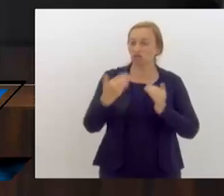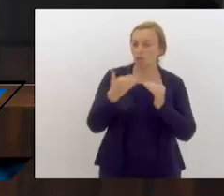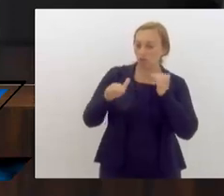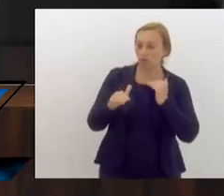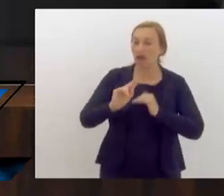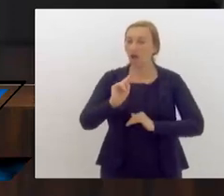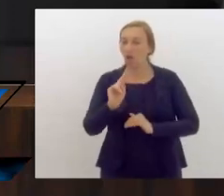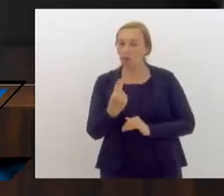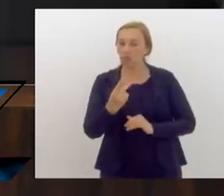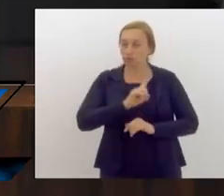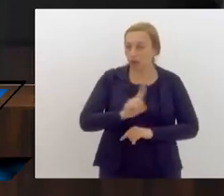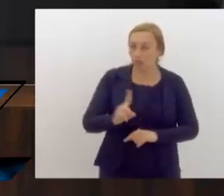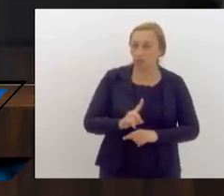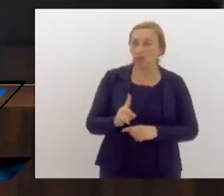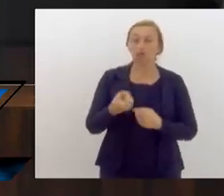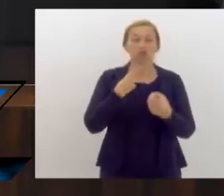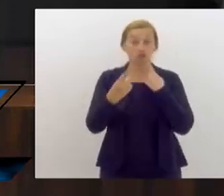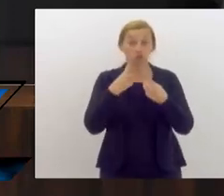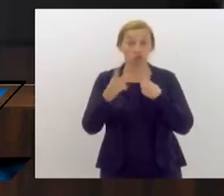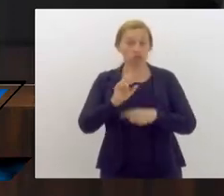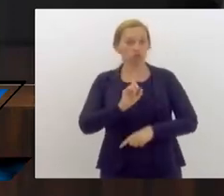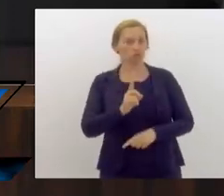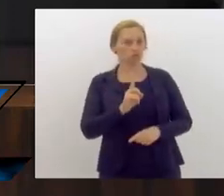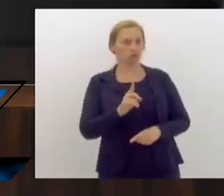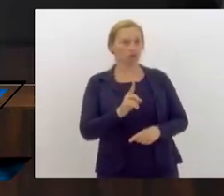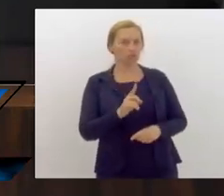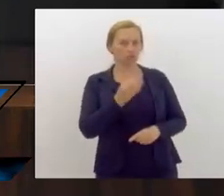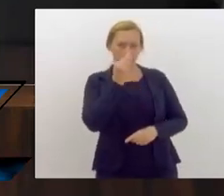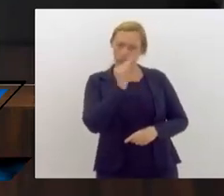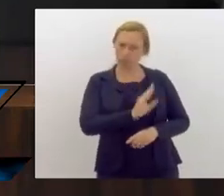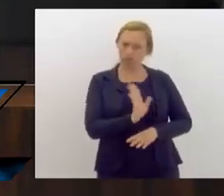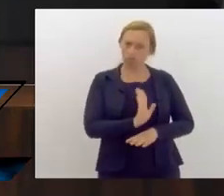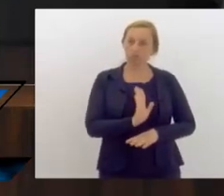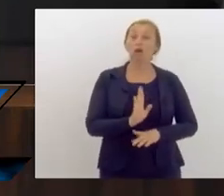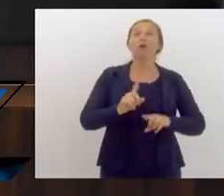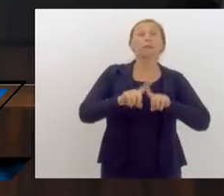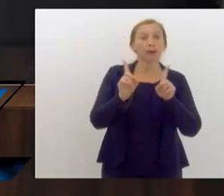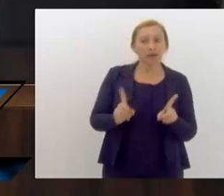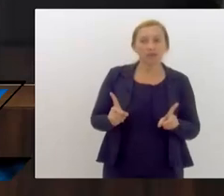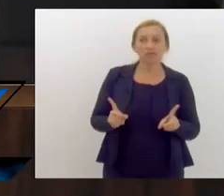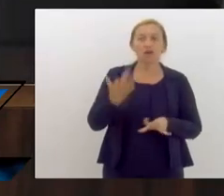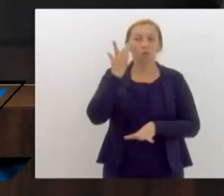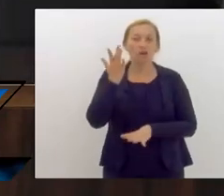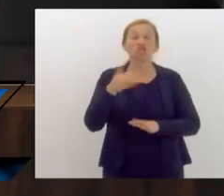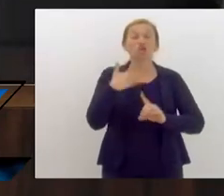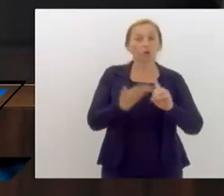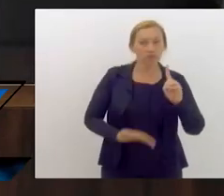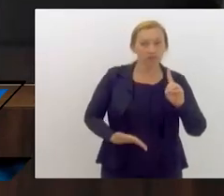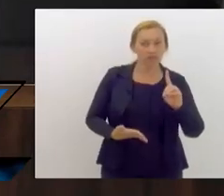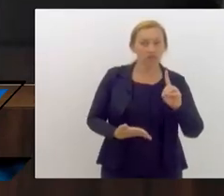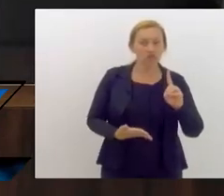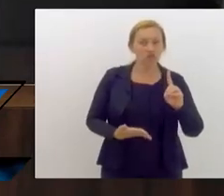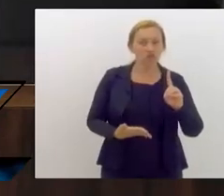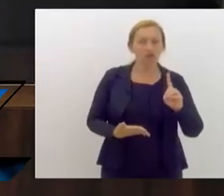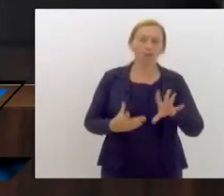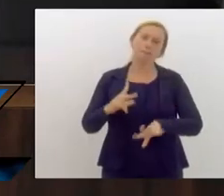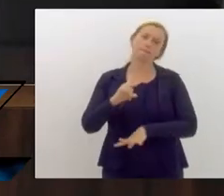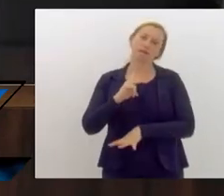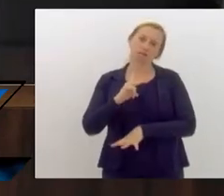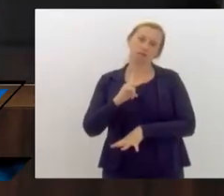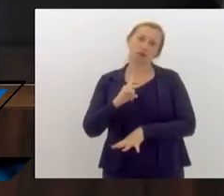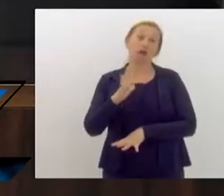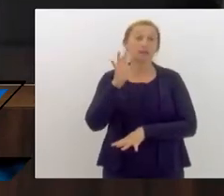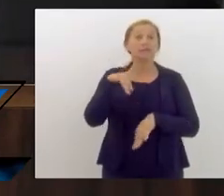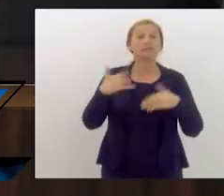não concordar discutir sem faltar o respeito sem baixar o Carlão Claro mas eu acho que homenagem é muito pessoal então